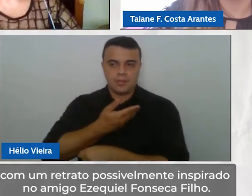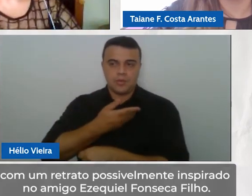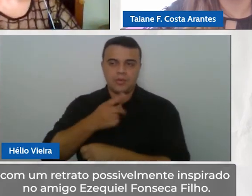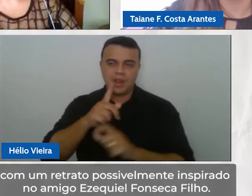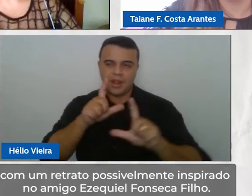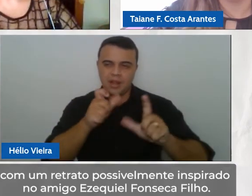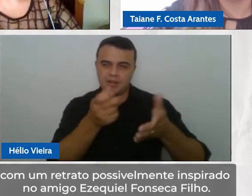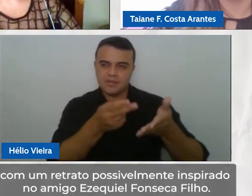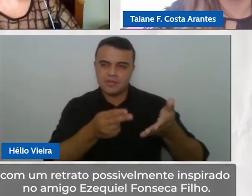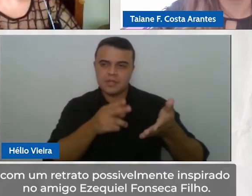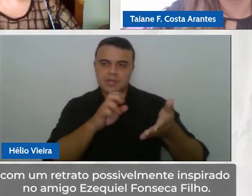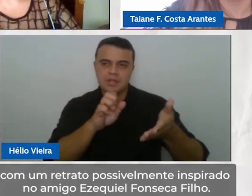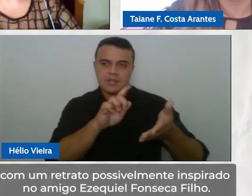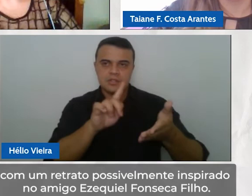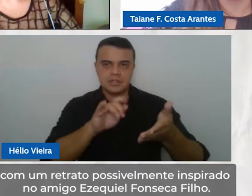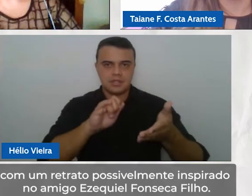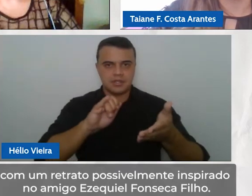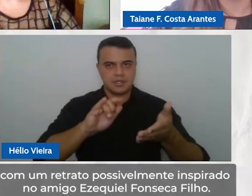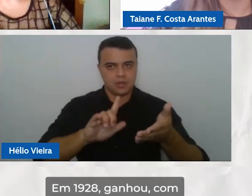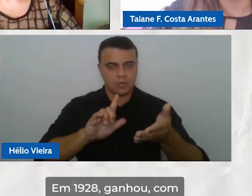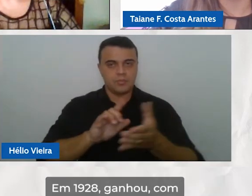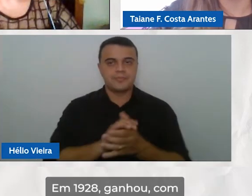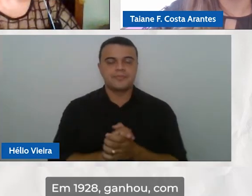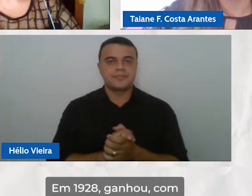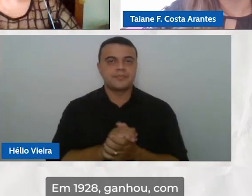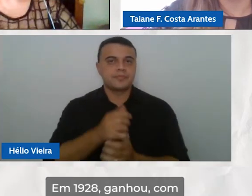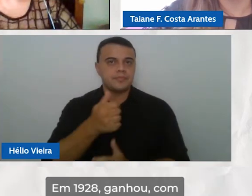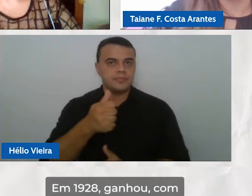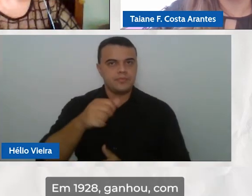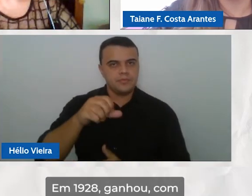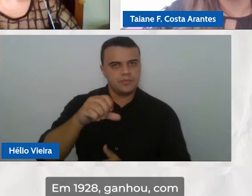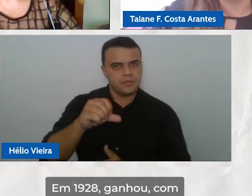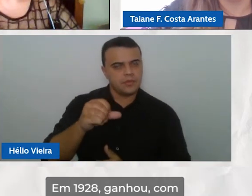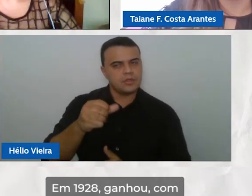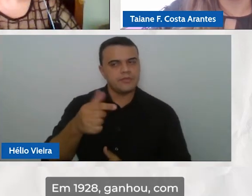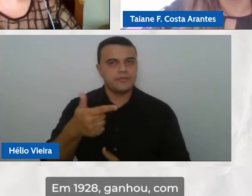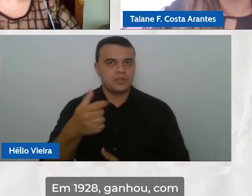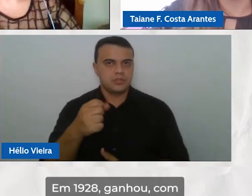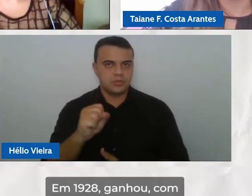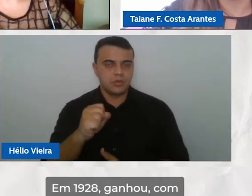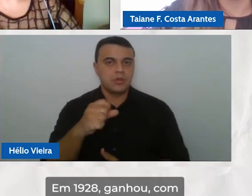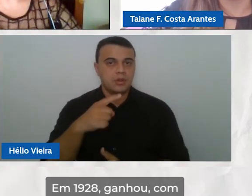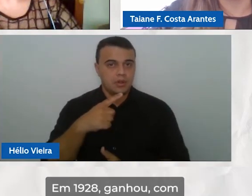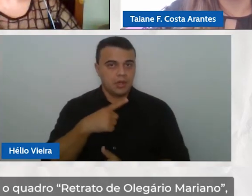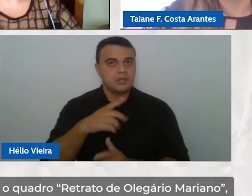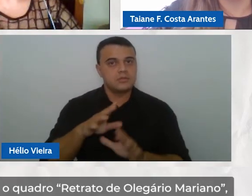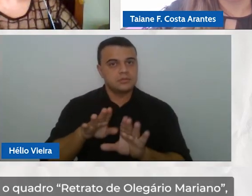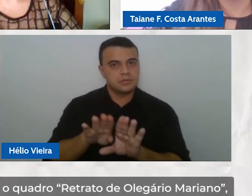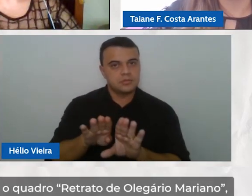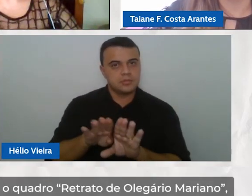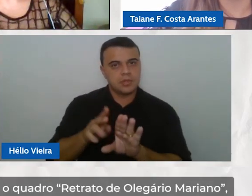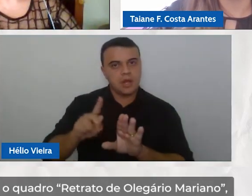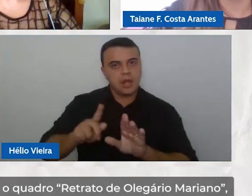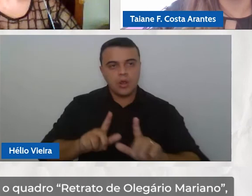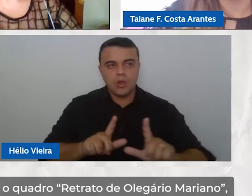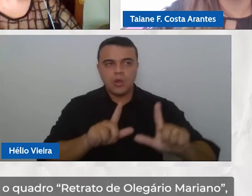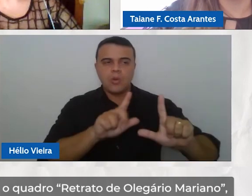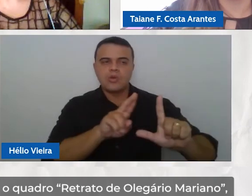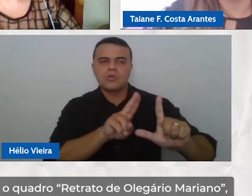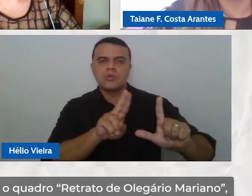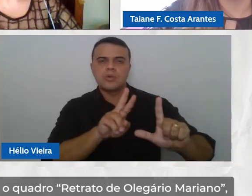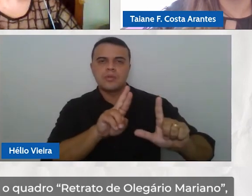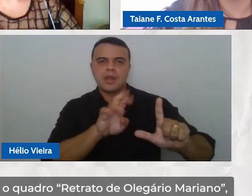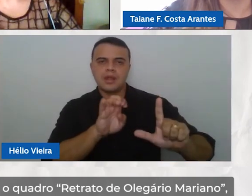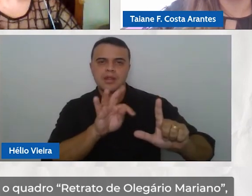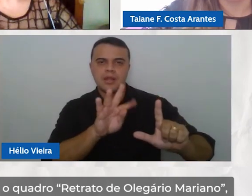Ezequiel Fonseca Filho. Em 1928, ganhou com o quadro Retrato de